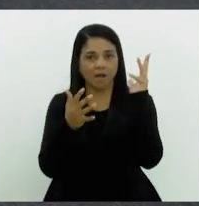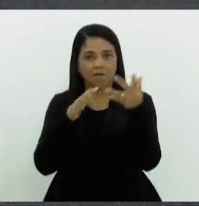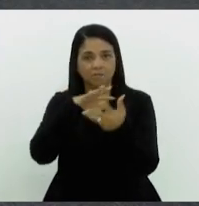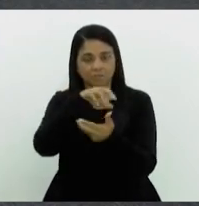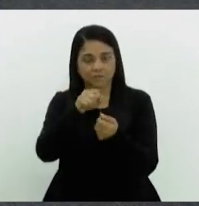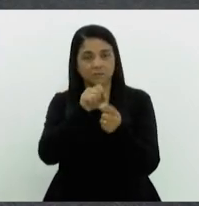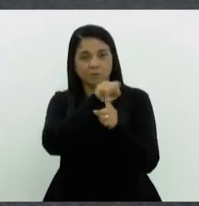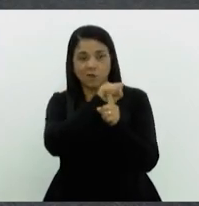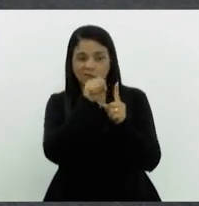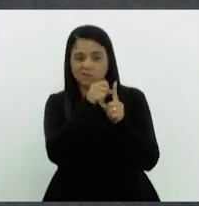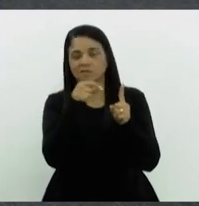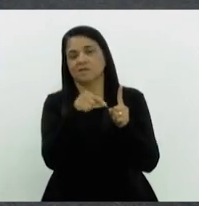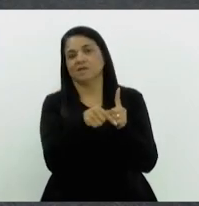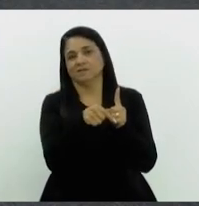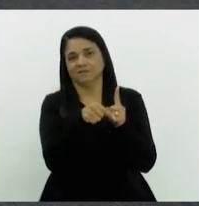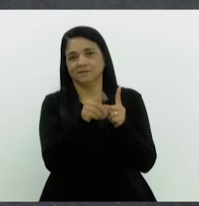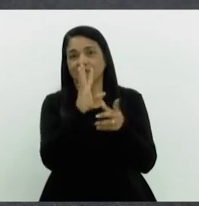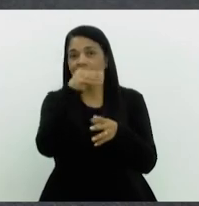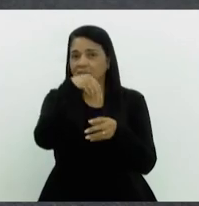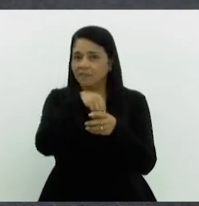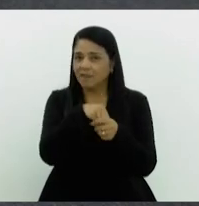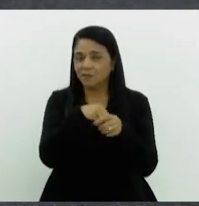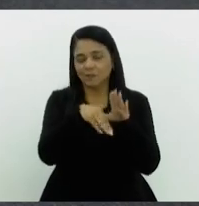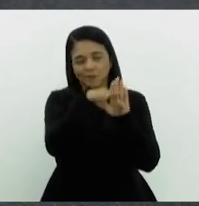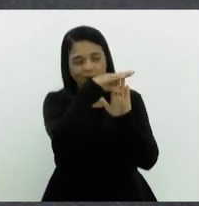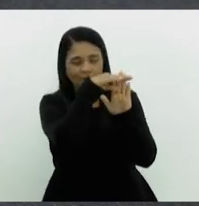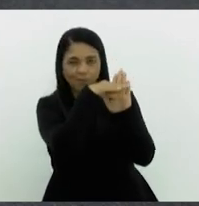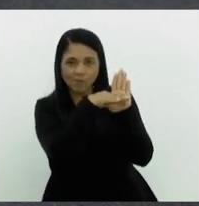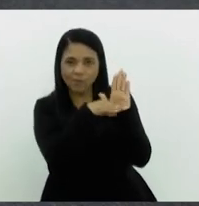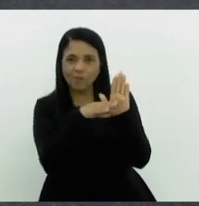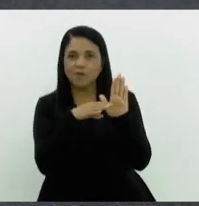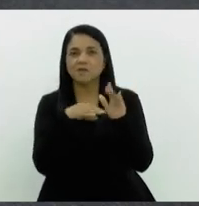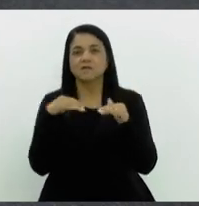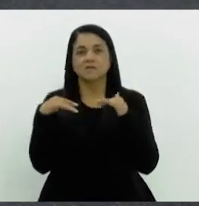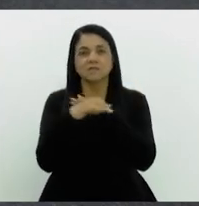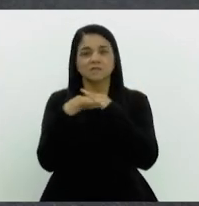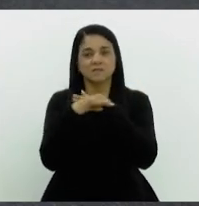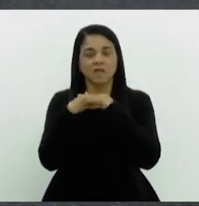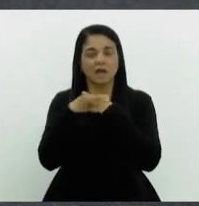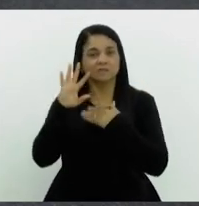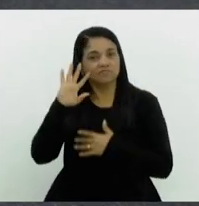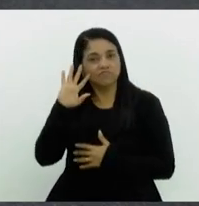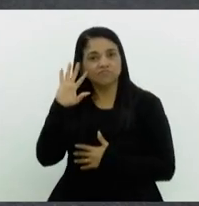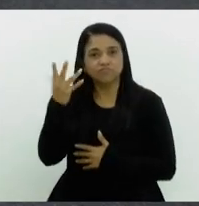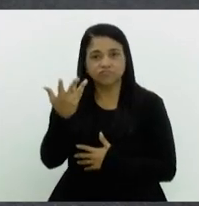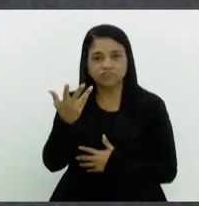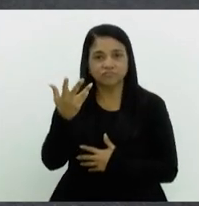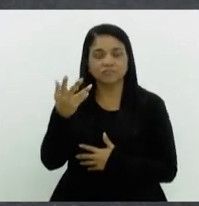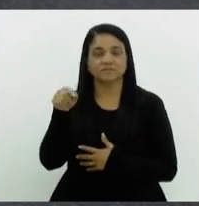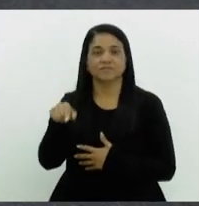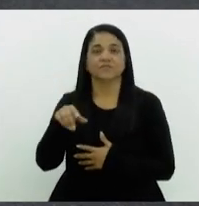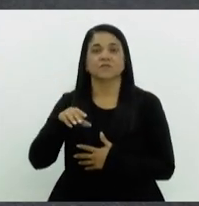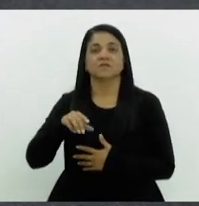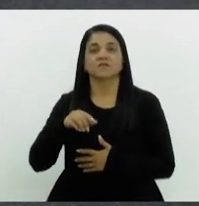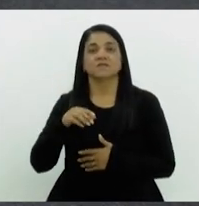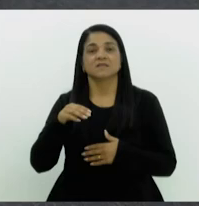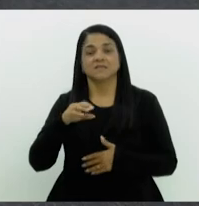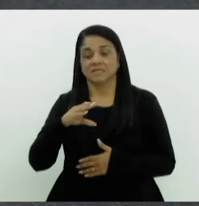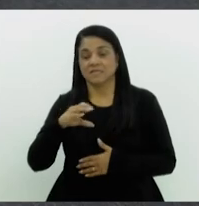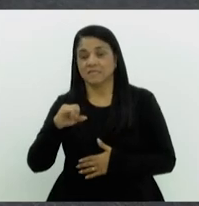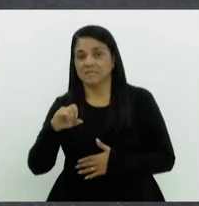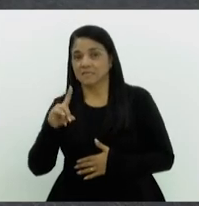sociedade, dentro do seu programa Cidades Soluções. Então, eu tenho uma